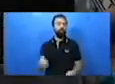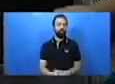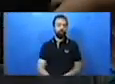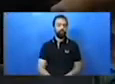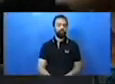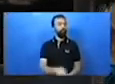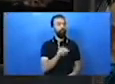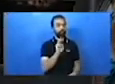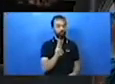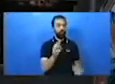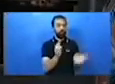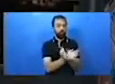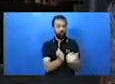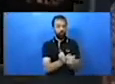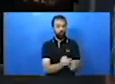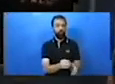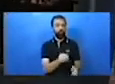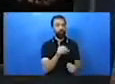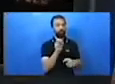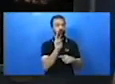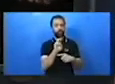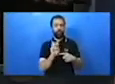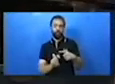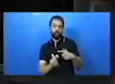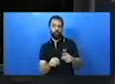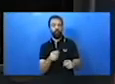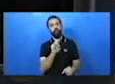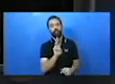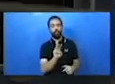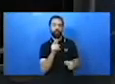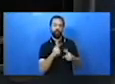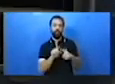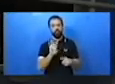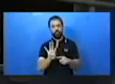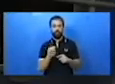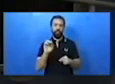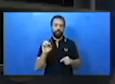3 grupos, 3/5. 3 vezes 4.